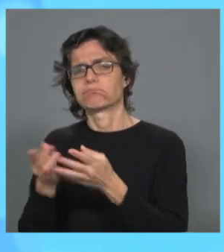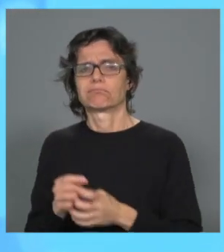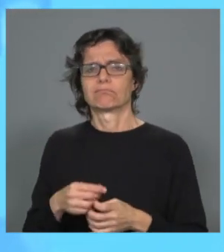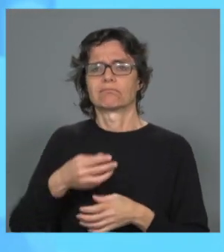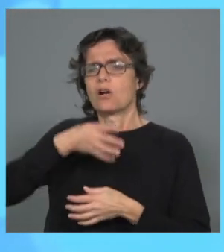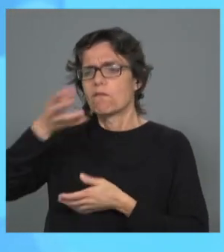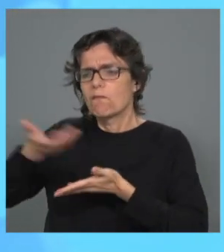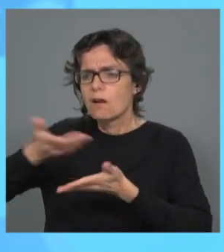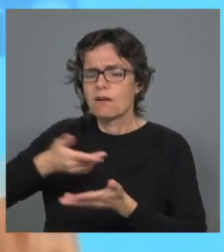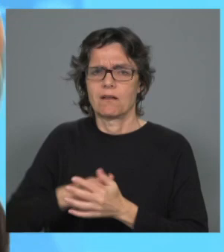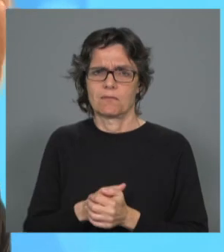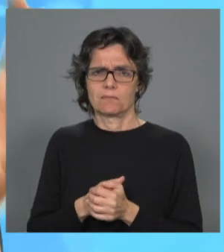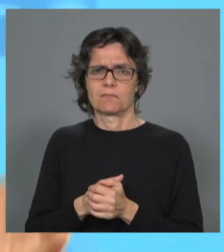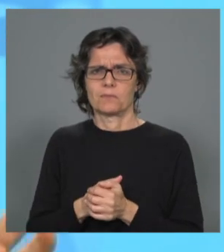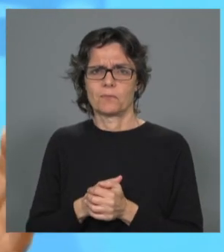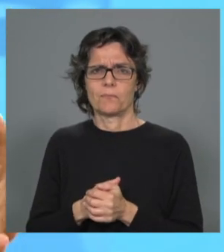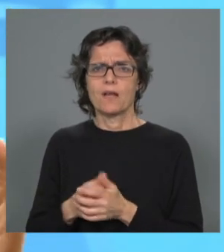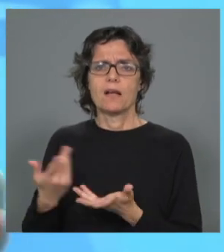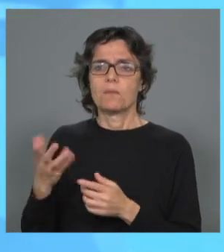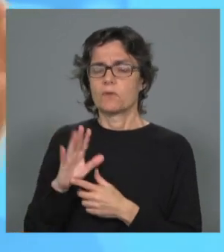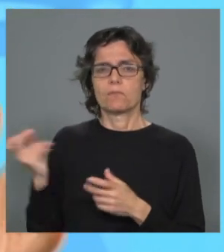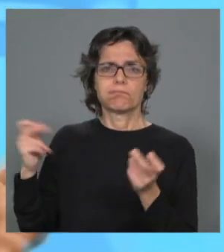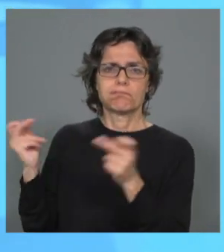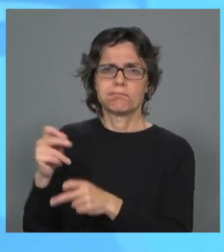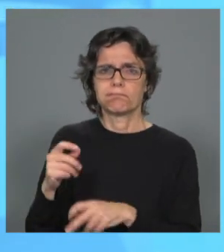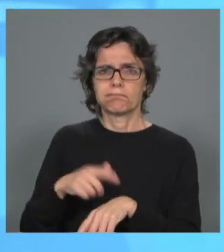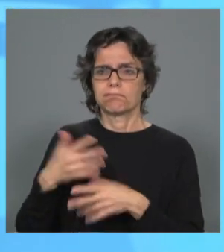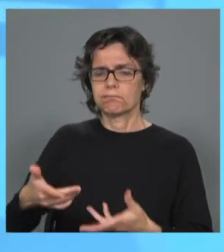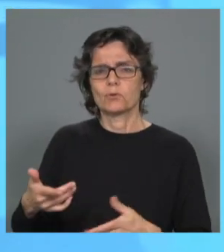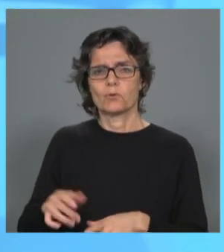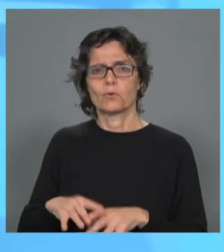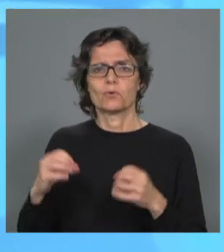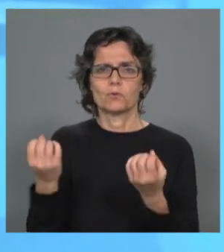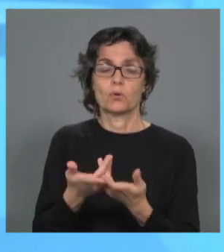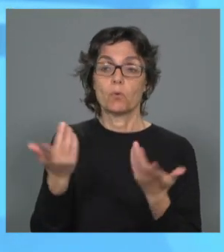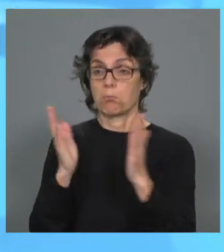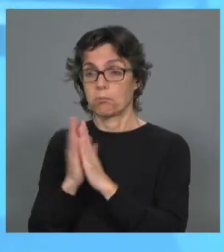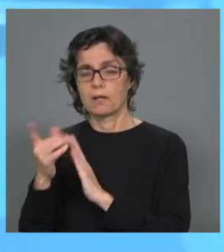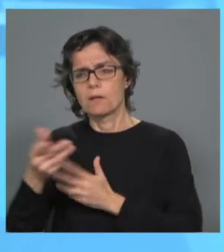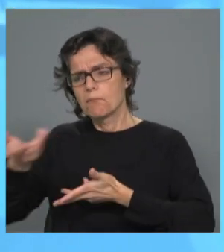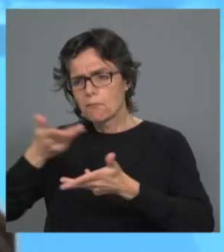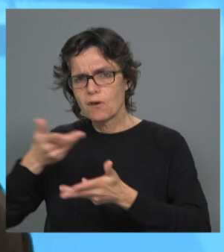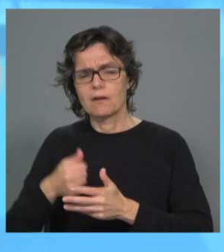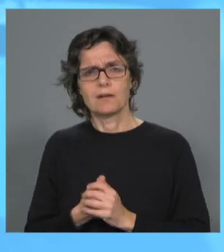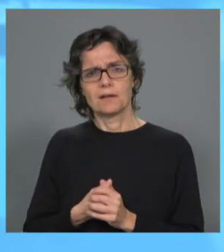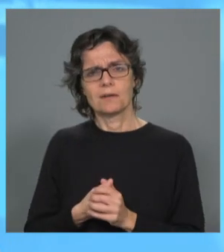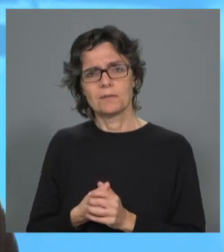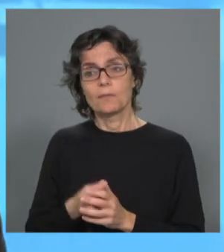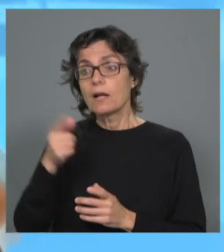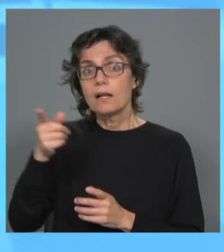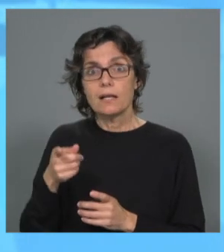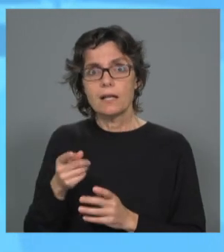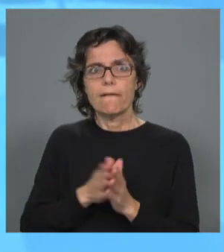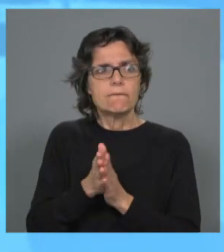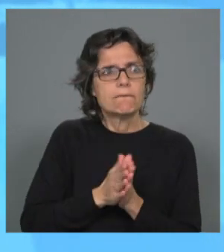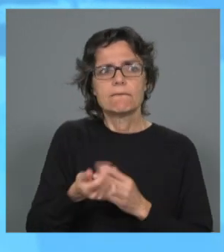acontecer, as famílias, os acontecimentos que estão a decorrer a nível social, ao nível eclesial, e metem isto, e metem não sei quantas vezes ao